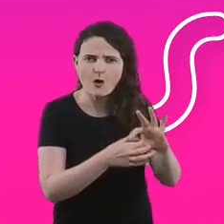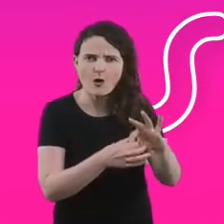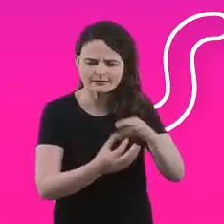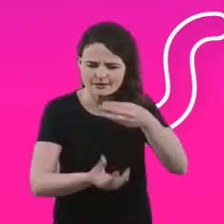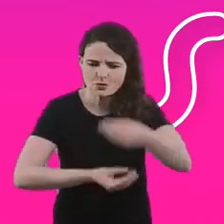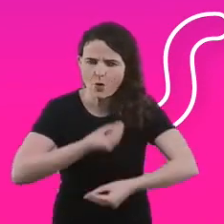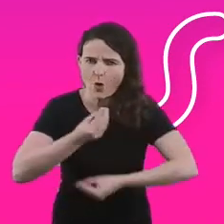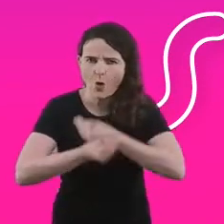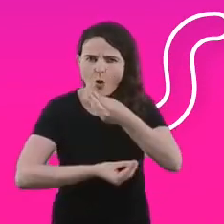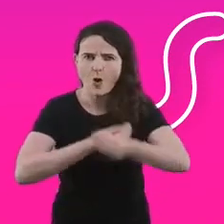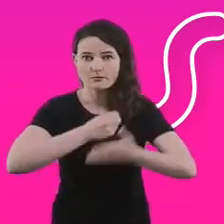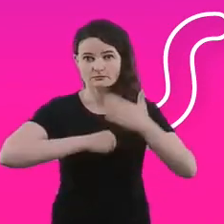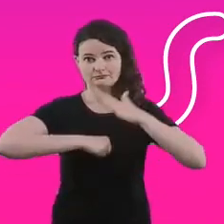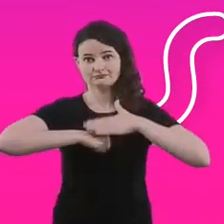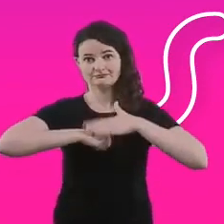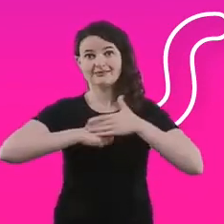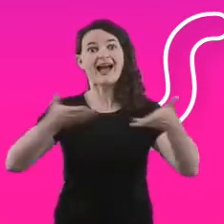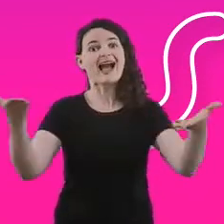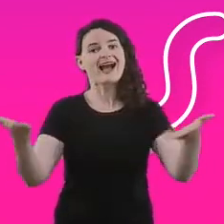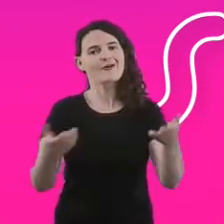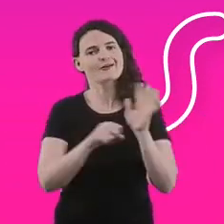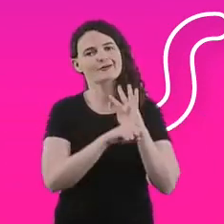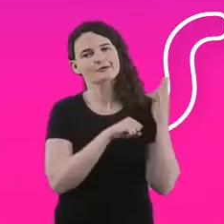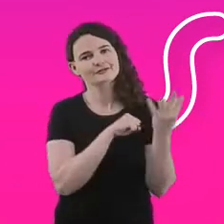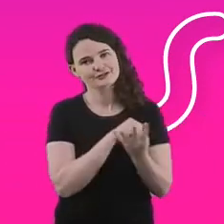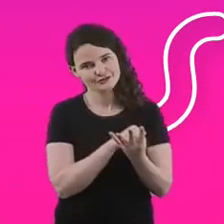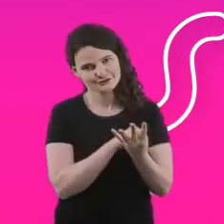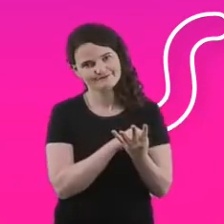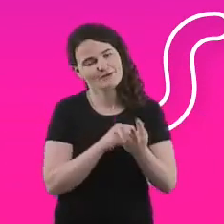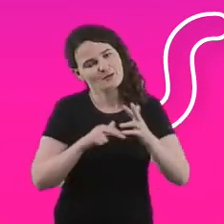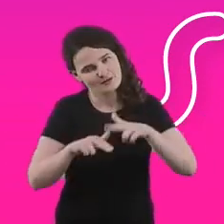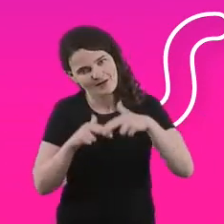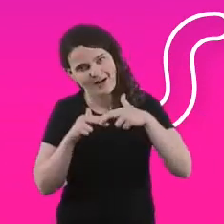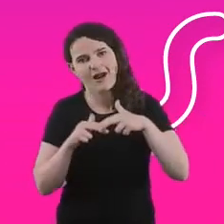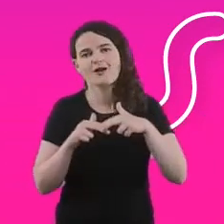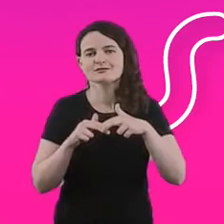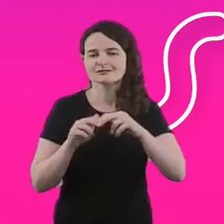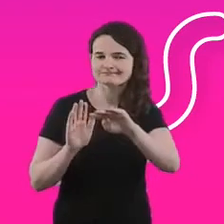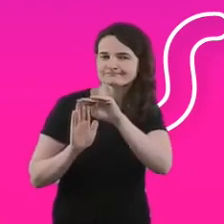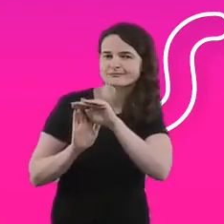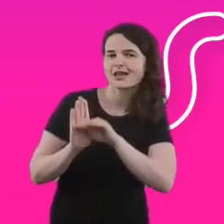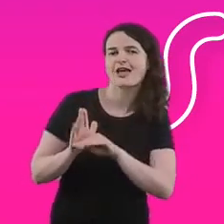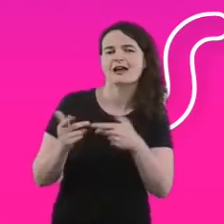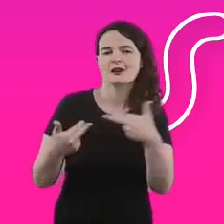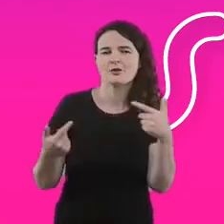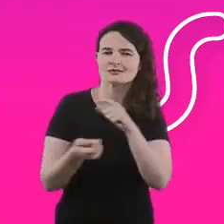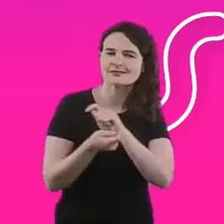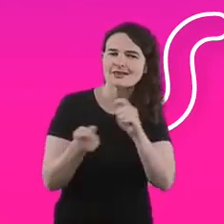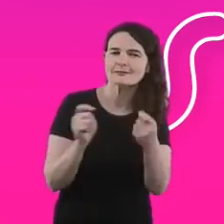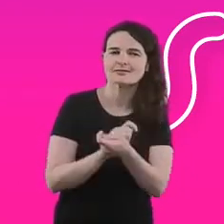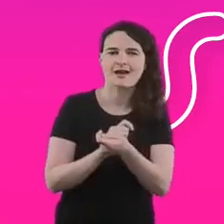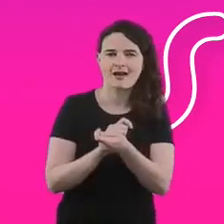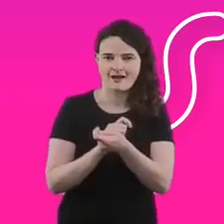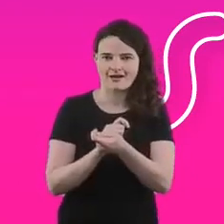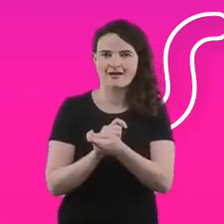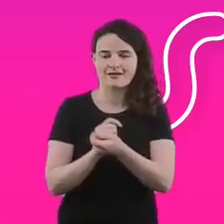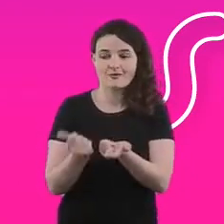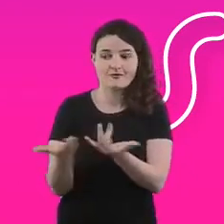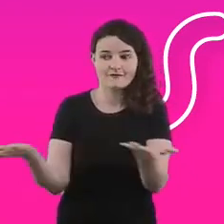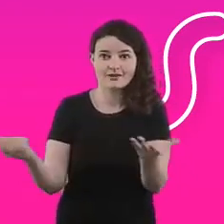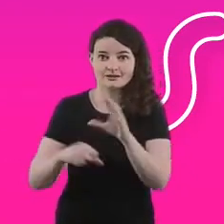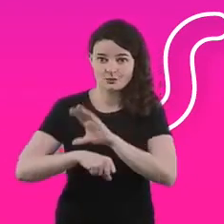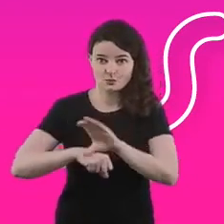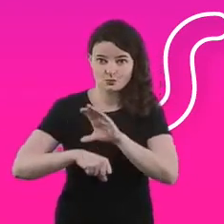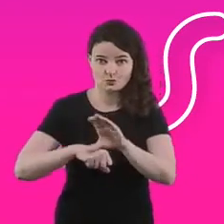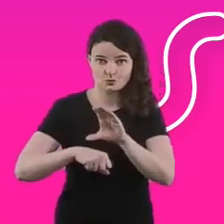aplicá-lo nesse contexto de Covid-19, dada as demandas e os desafios que a gente tinha para se adaptar e adaptar a nossa oferta para esses professores,